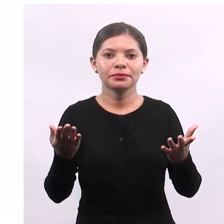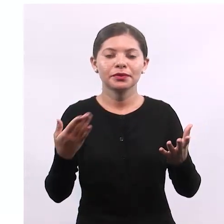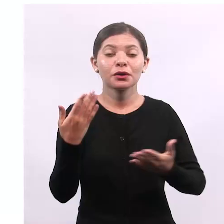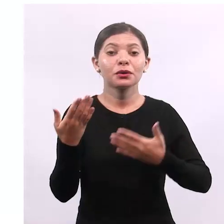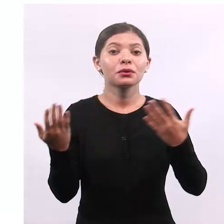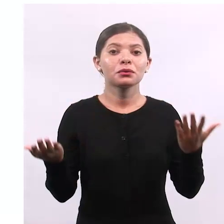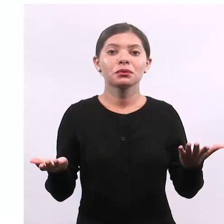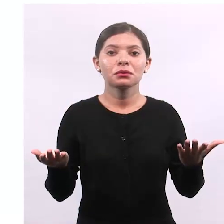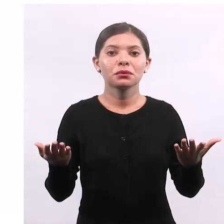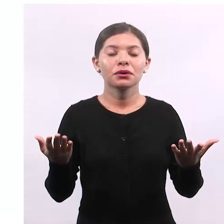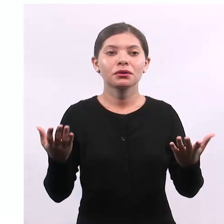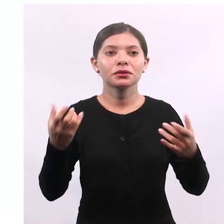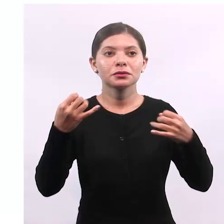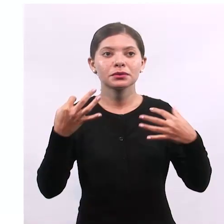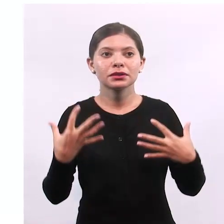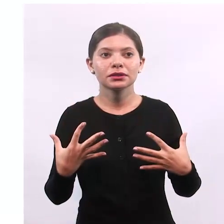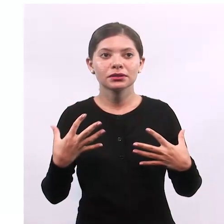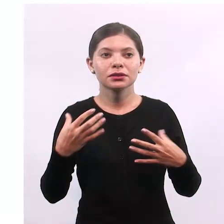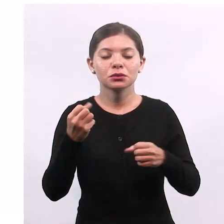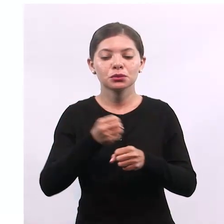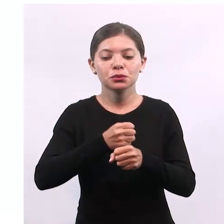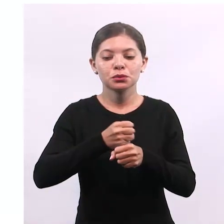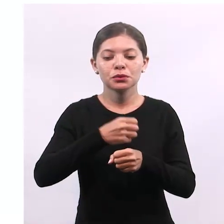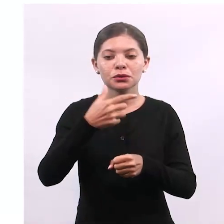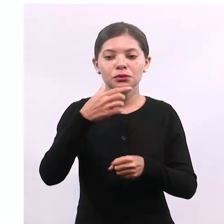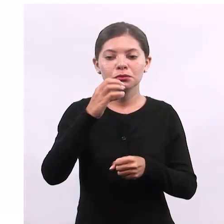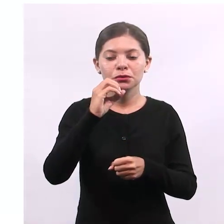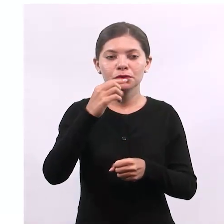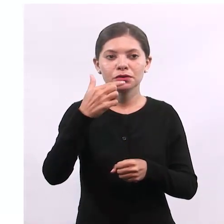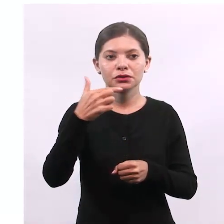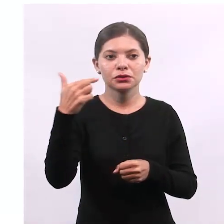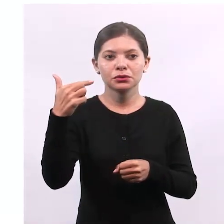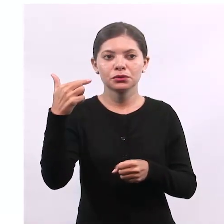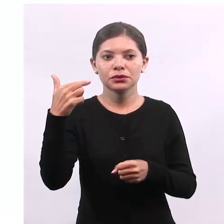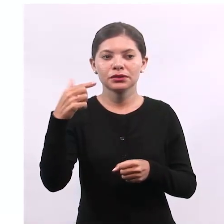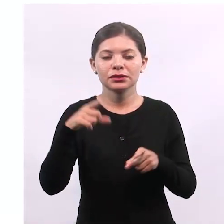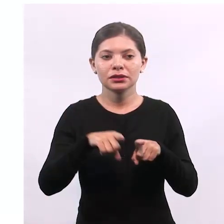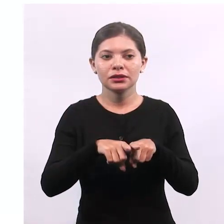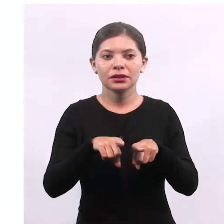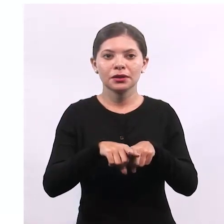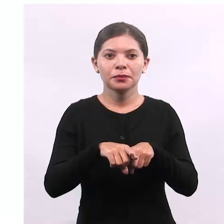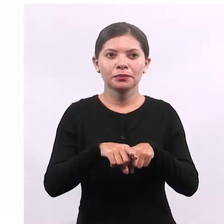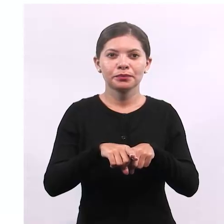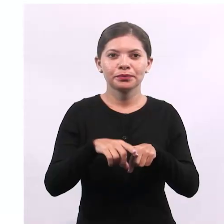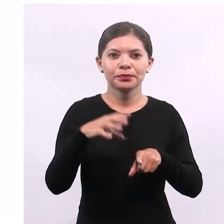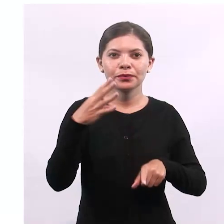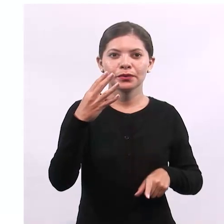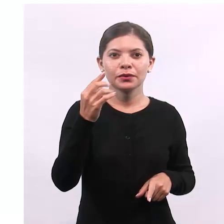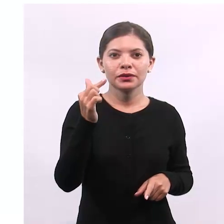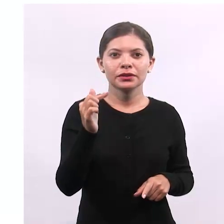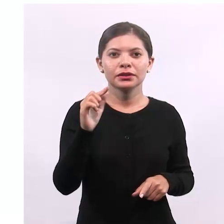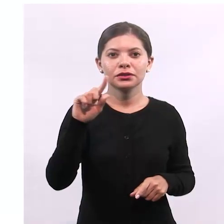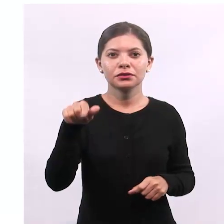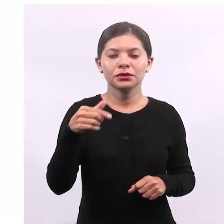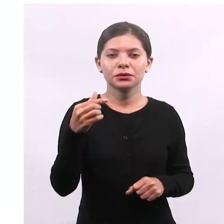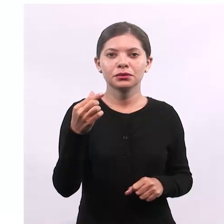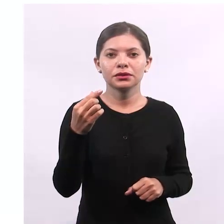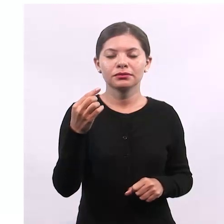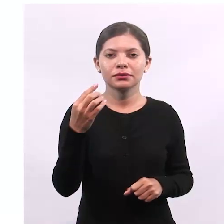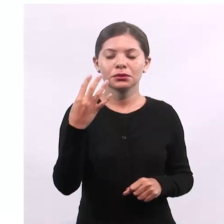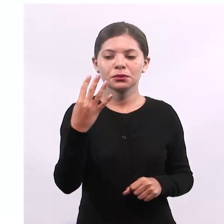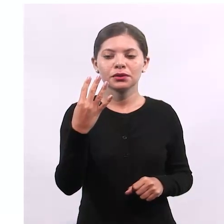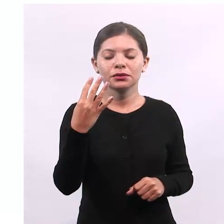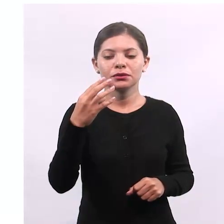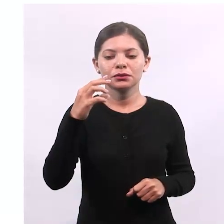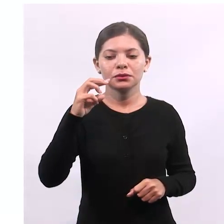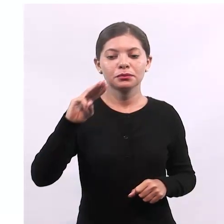ó no ano de 2022 registraram-se 47,4 milhões tá aqui no gráfico então ele só tá fazendo a leitura